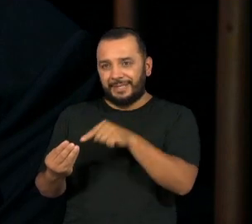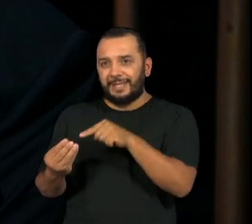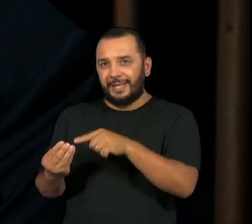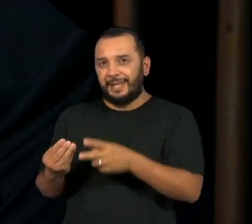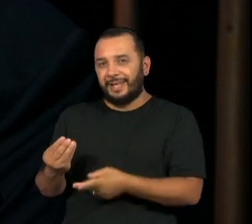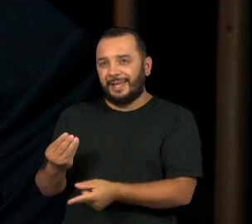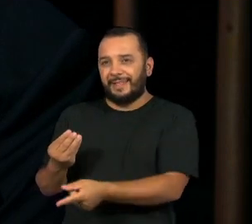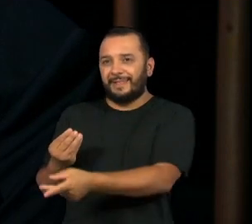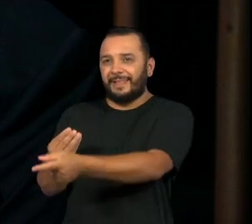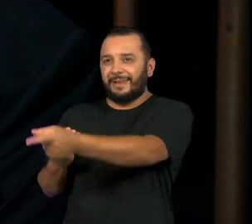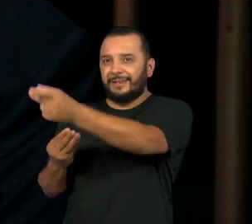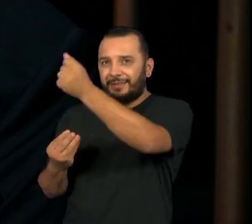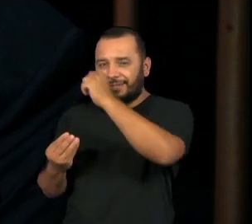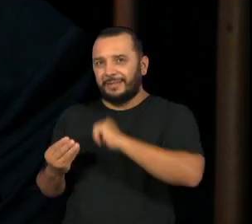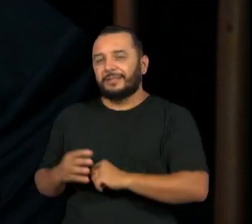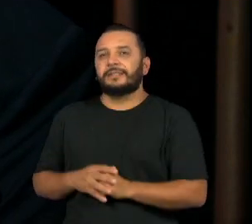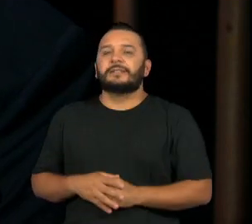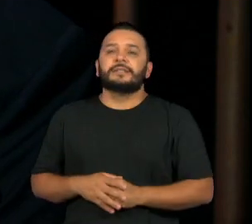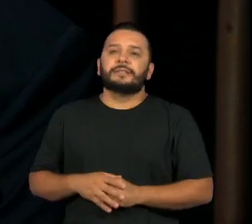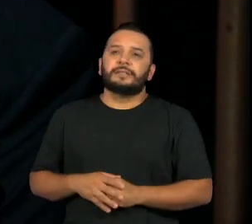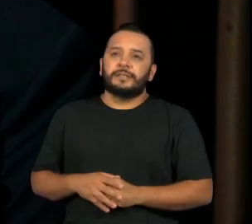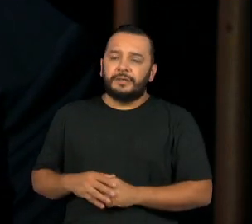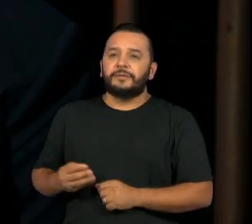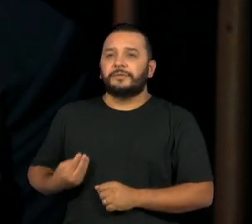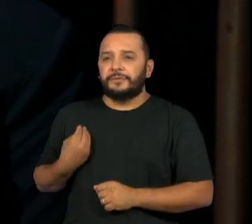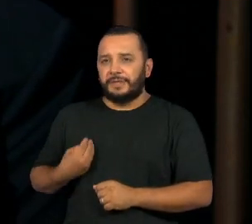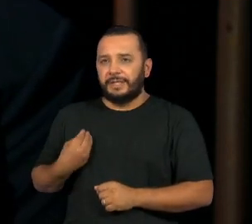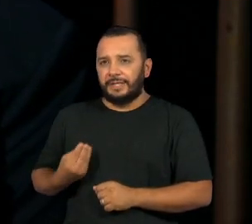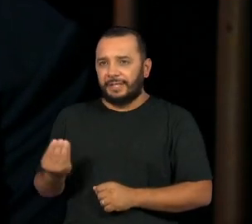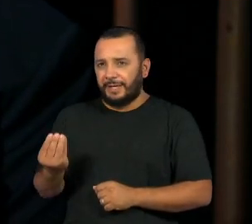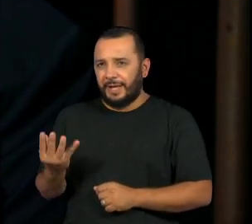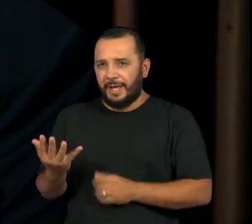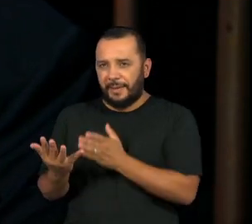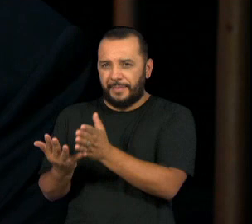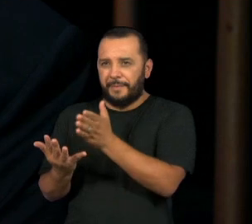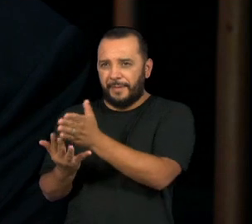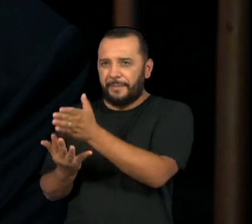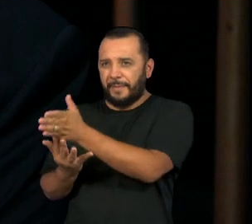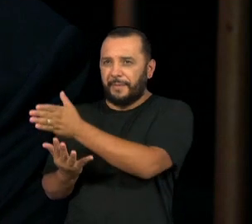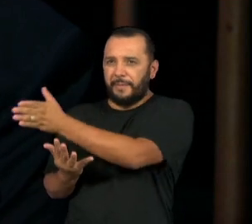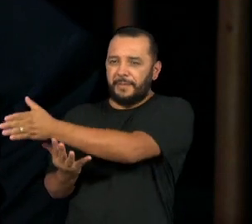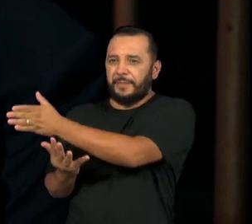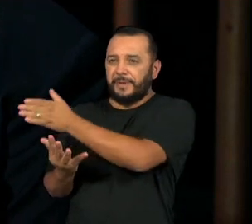Caceta, hein? A vida, apesar de efêmera, é eterna.